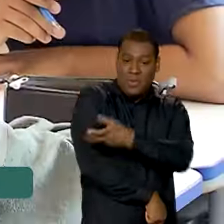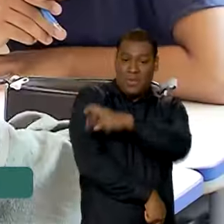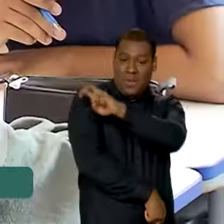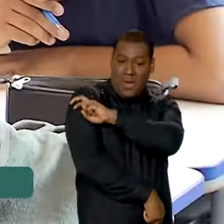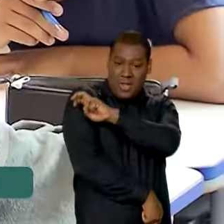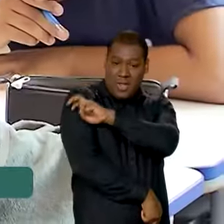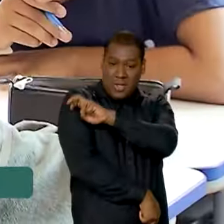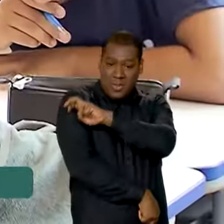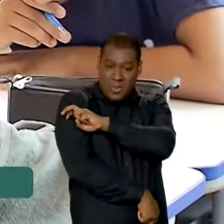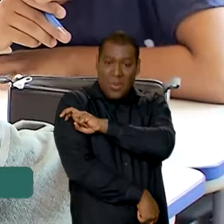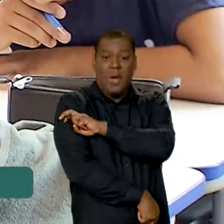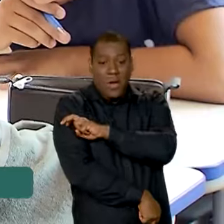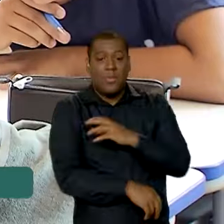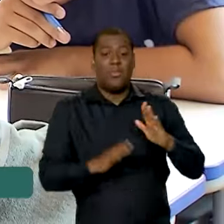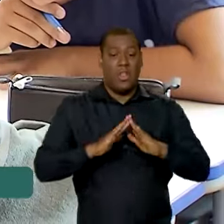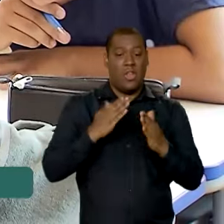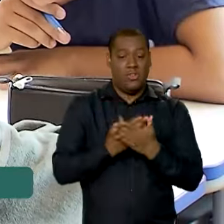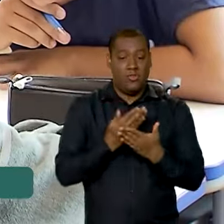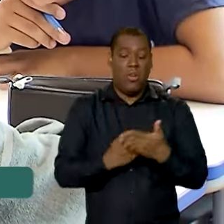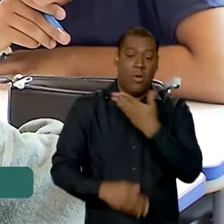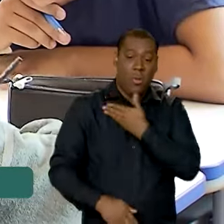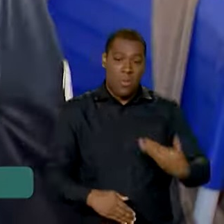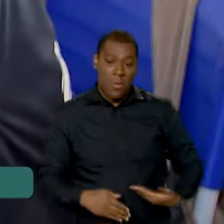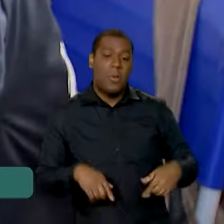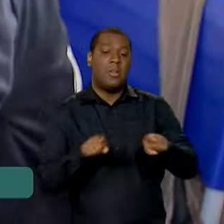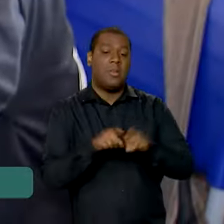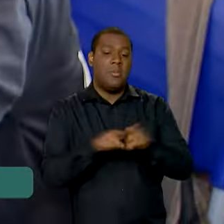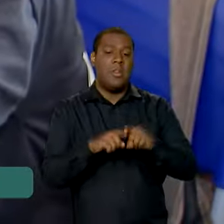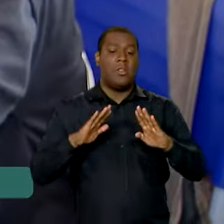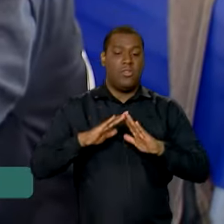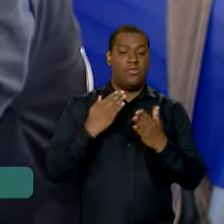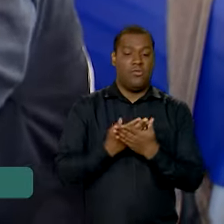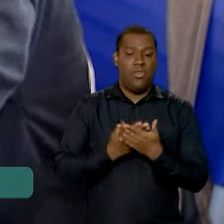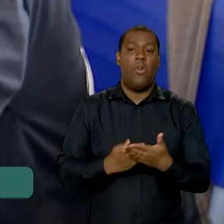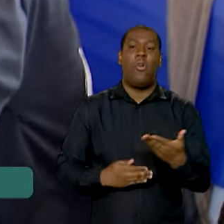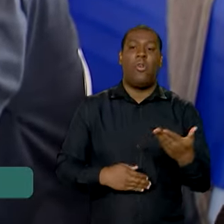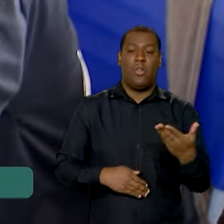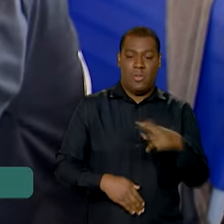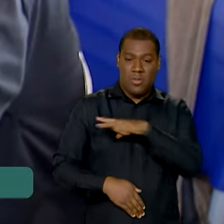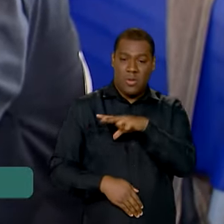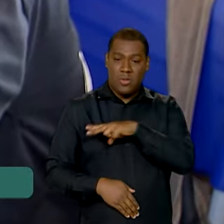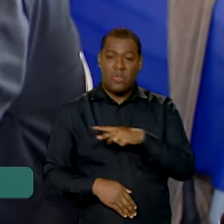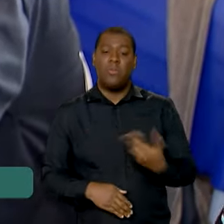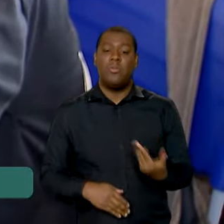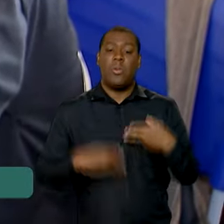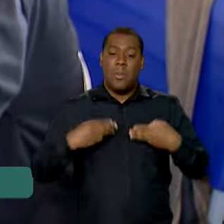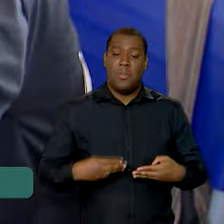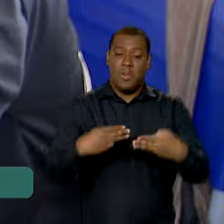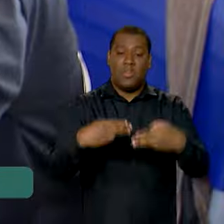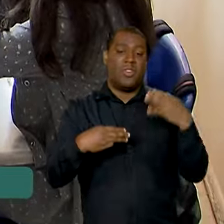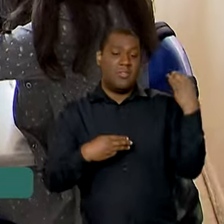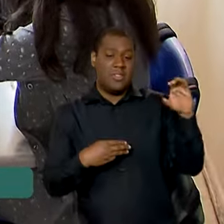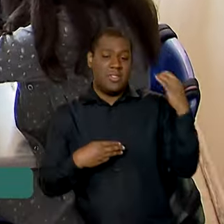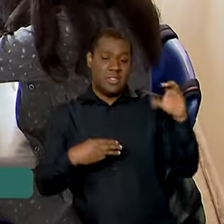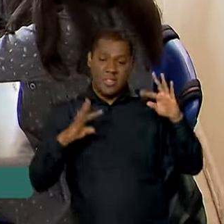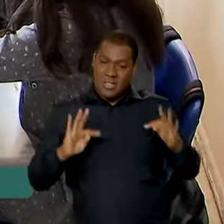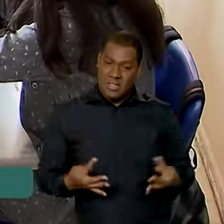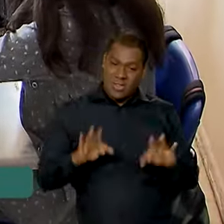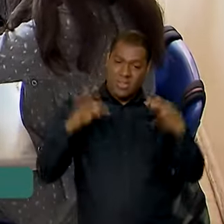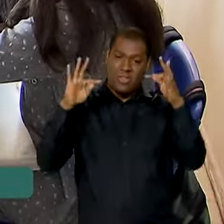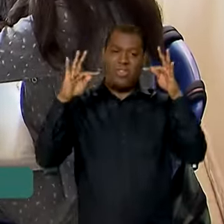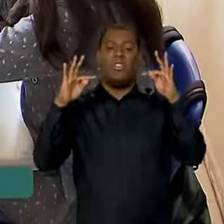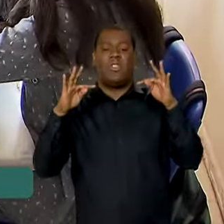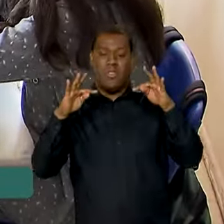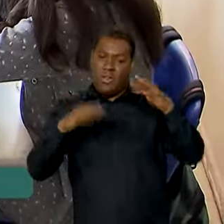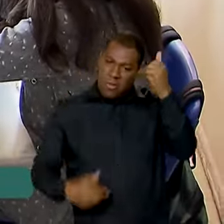fundamental de escolas públicas e privadas. O projeto tem apoio do Ministério da Ciência,